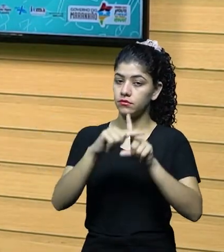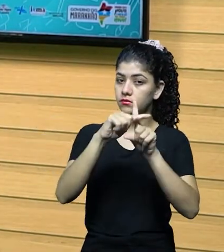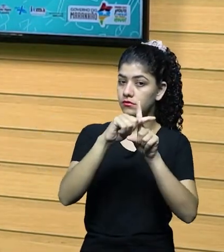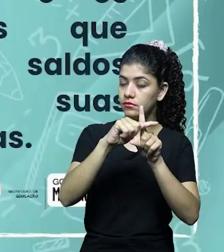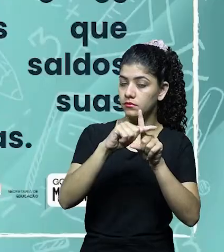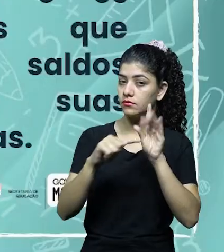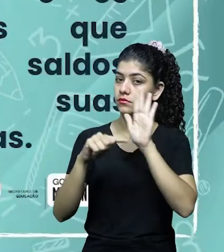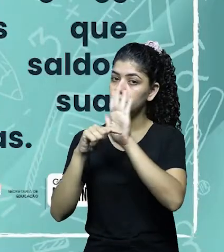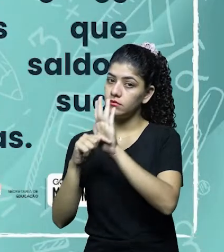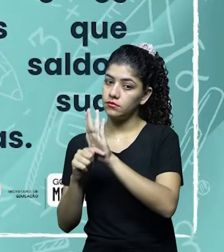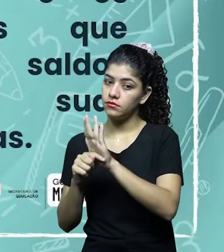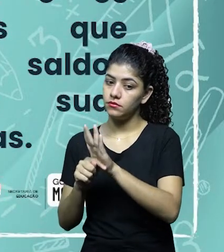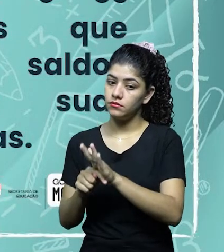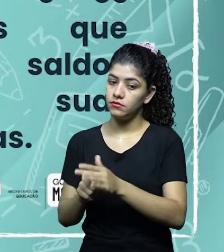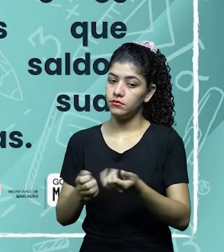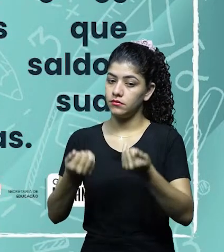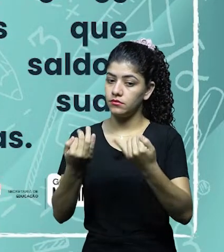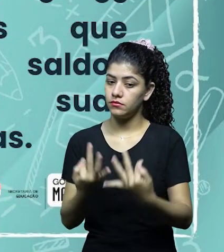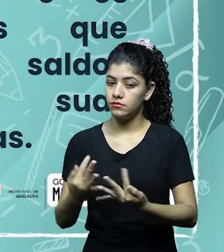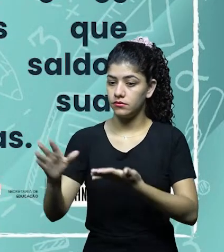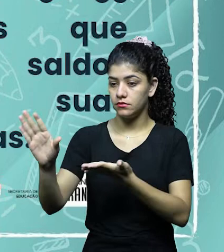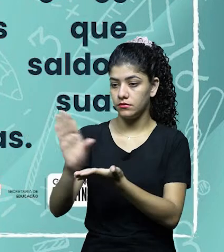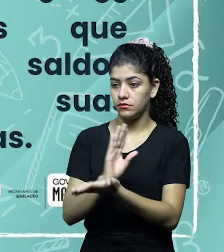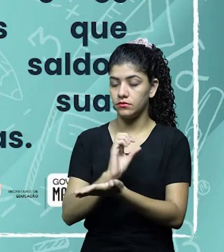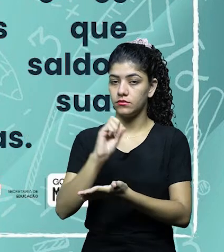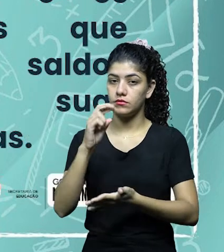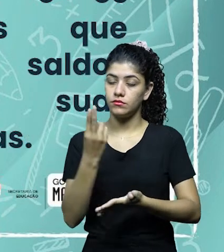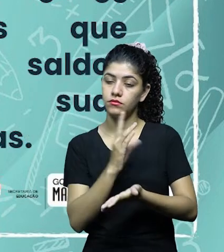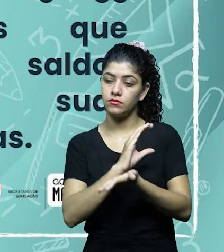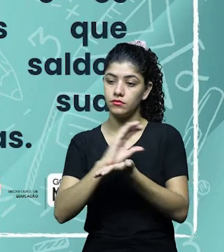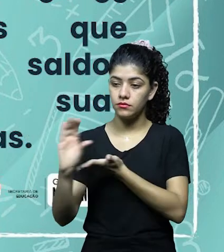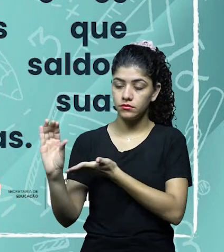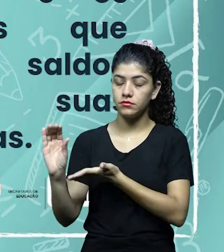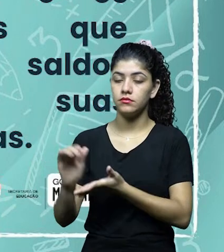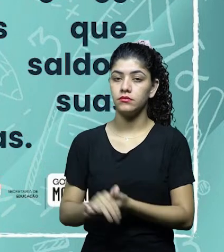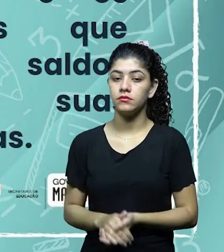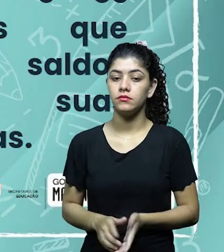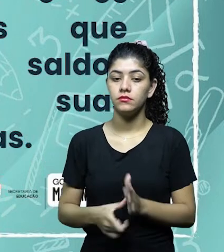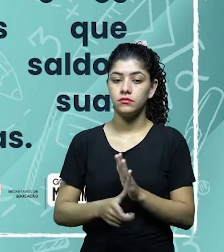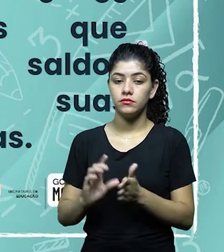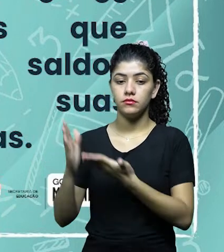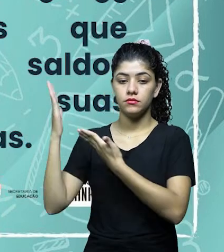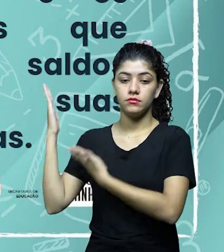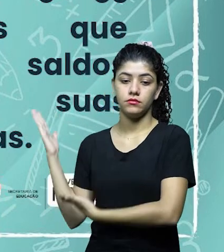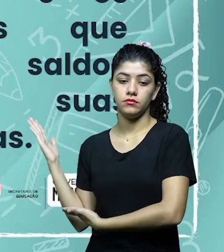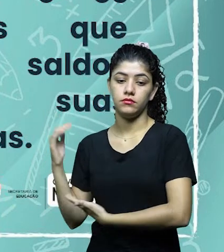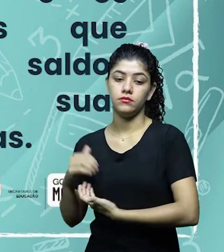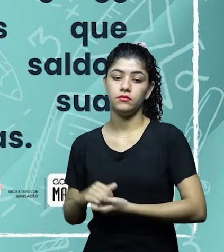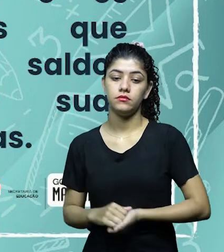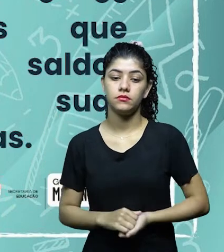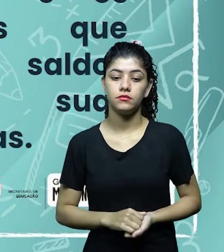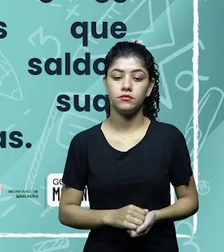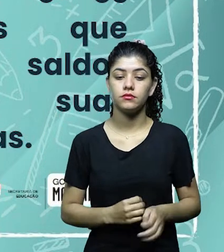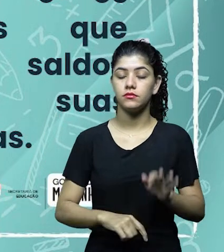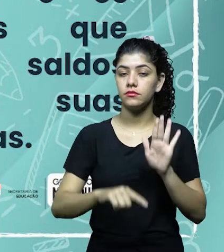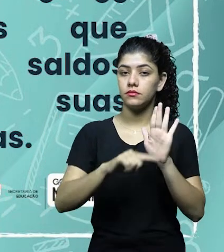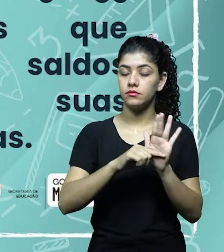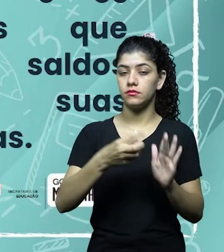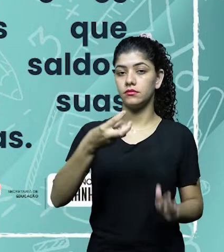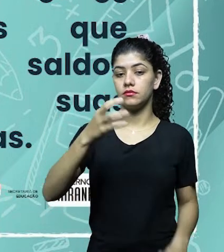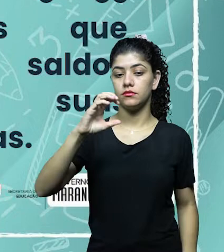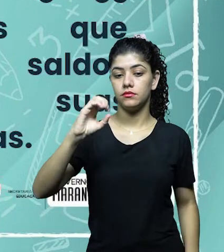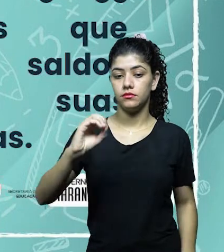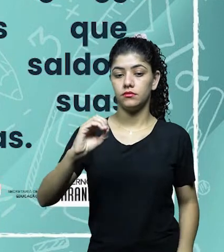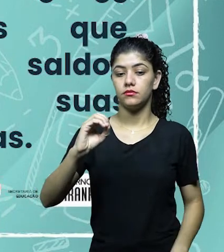de menos ou o sinalzinho de mais, para dizer se entrou ou se saiu dinheiro. O saldo anterior desse extrato bancário era o quê? Menos